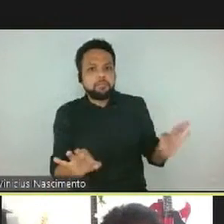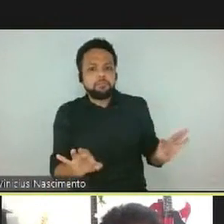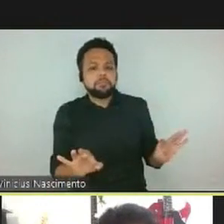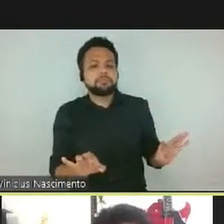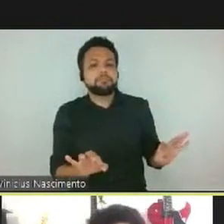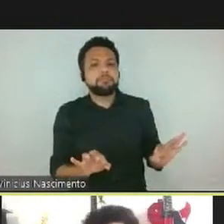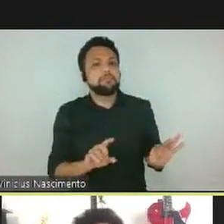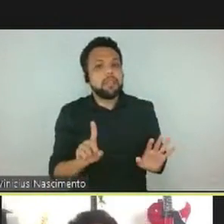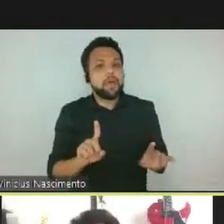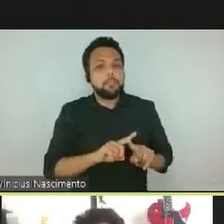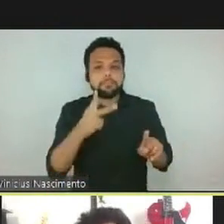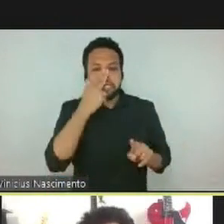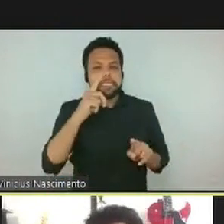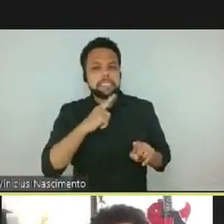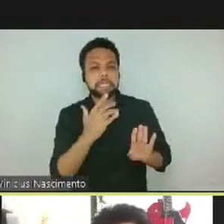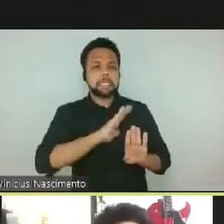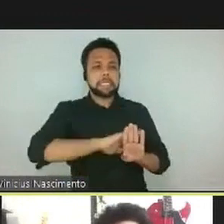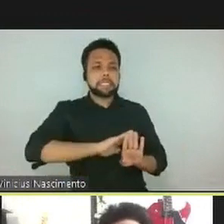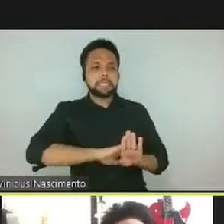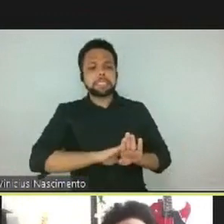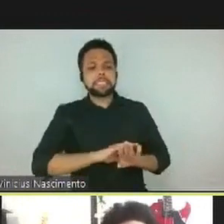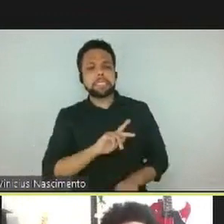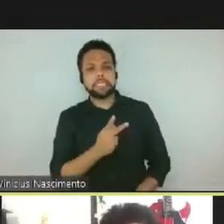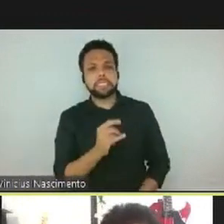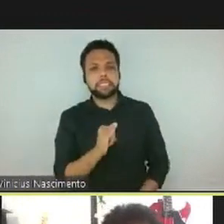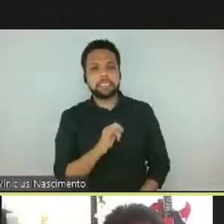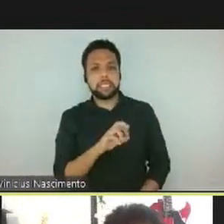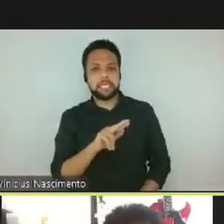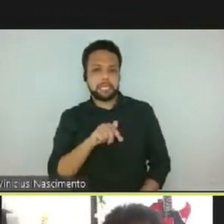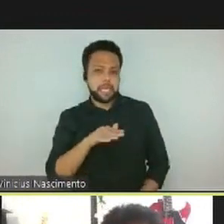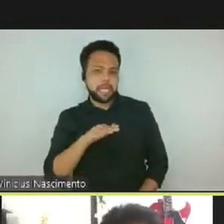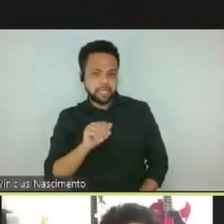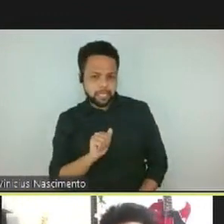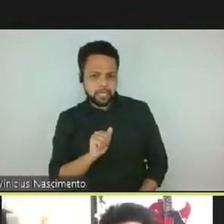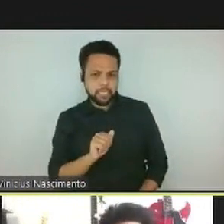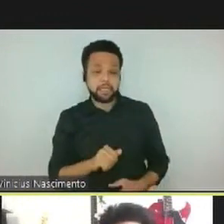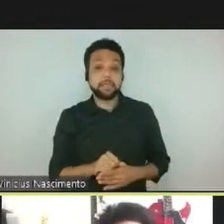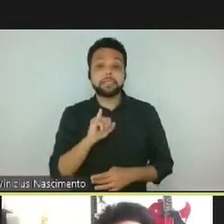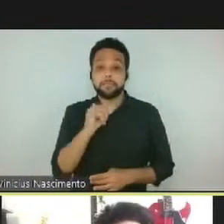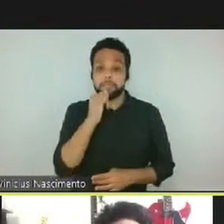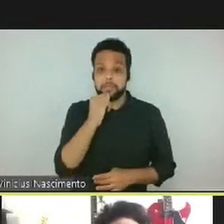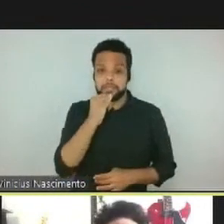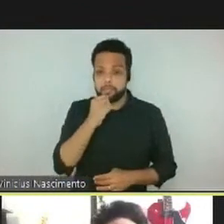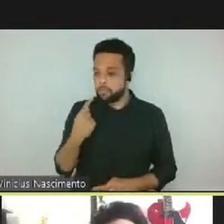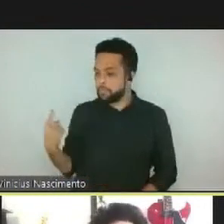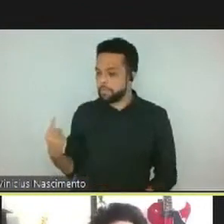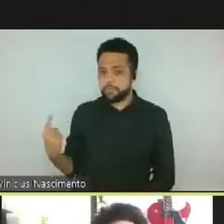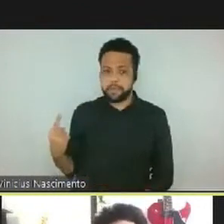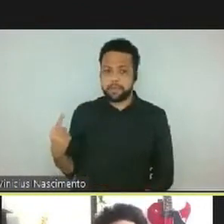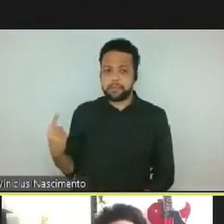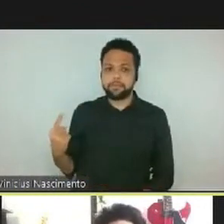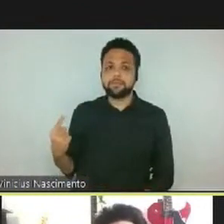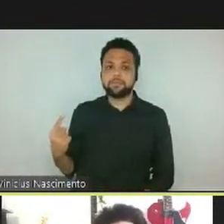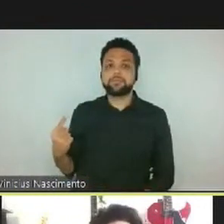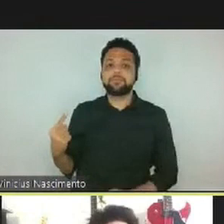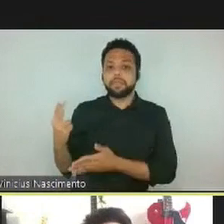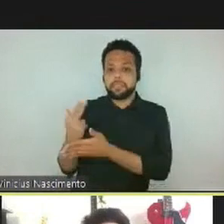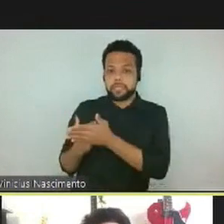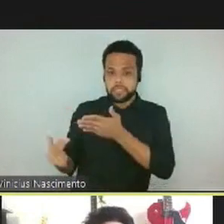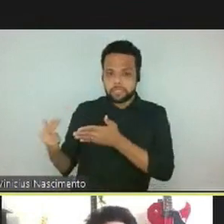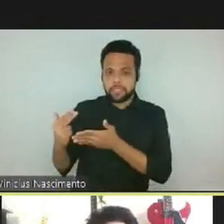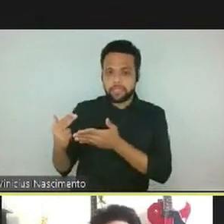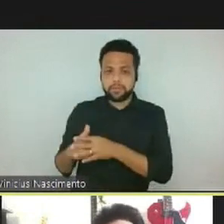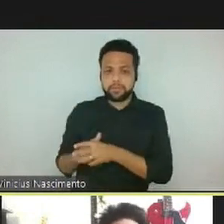isso, né? Existe uma evolução. Se a gente pegar esse primeiro desenho medieval, você vai ver que há uma evolução, né,